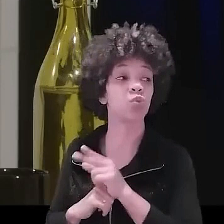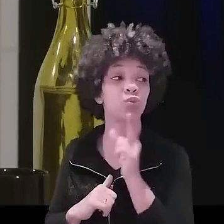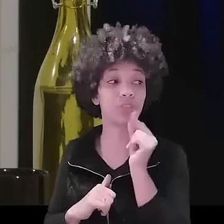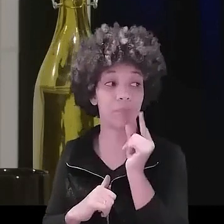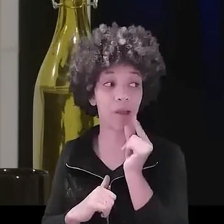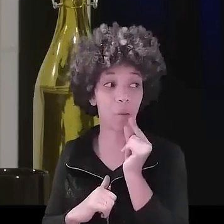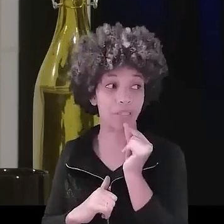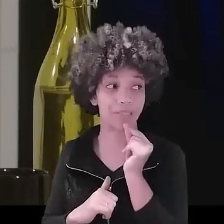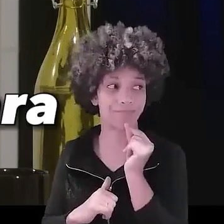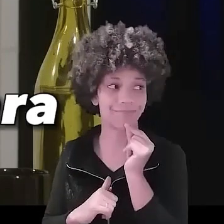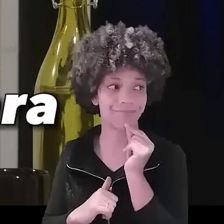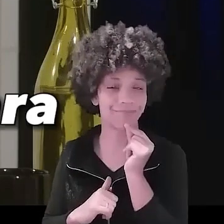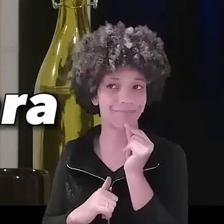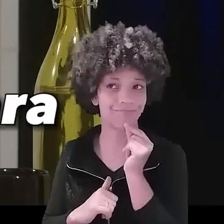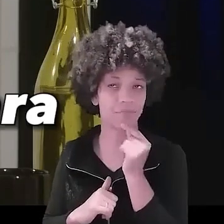Uso da maconha